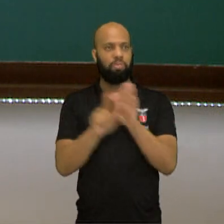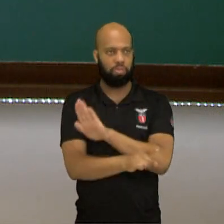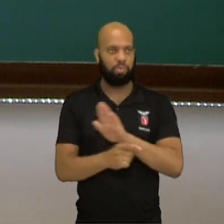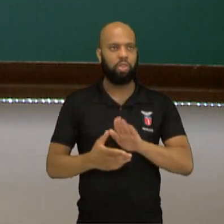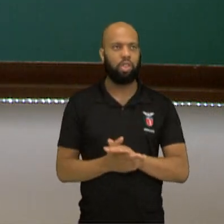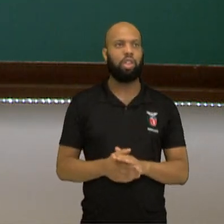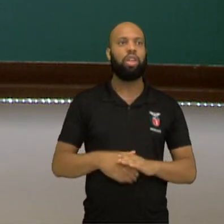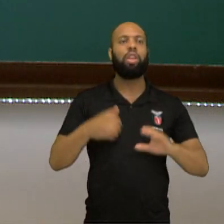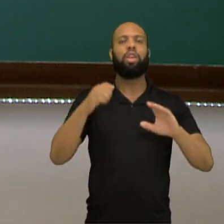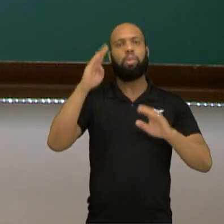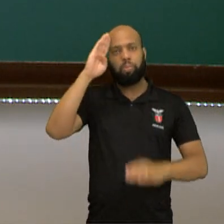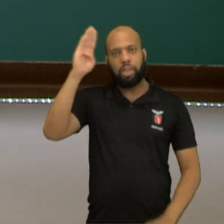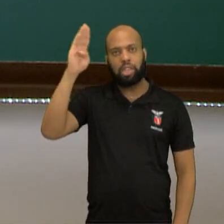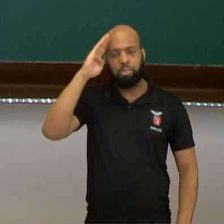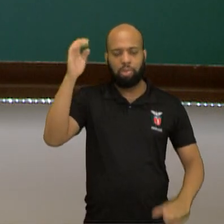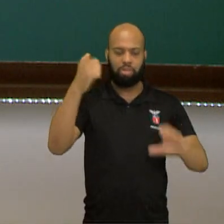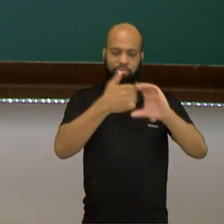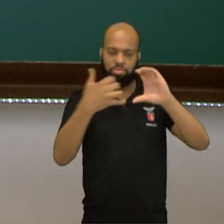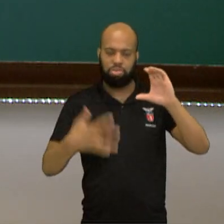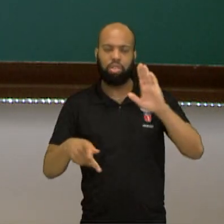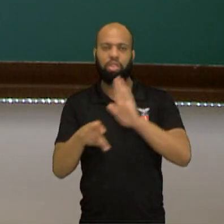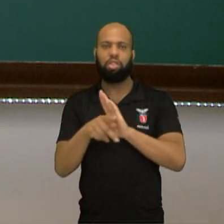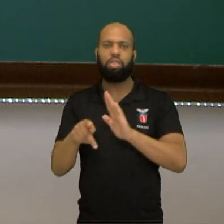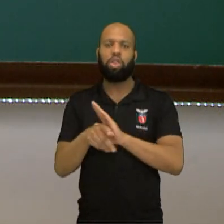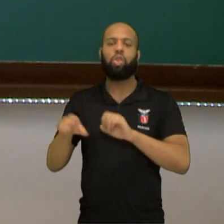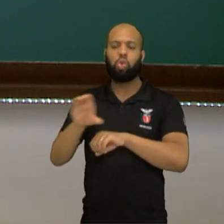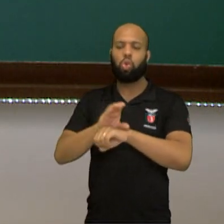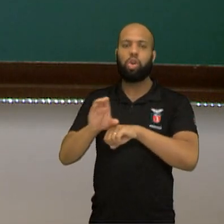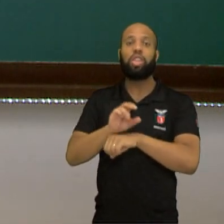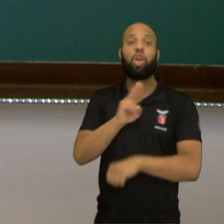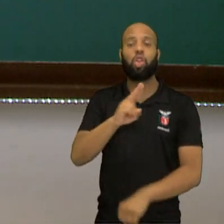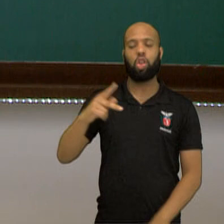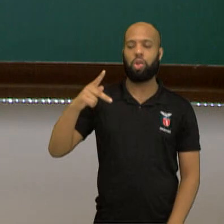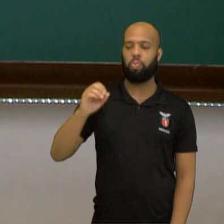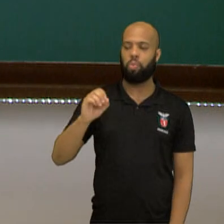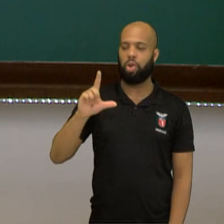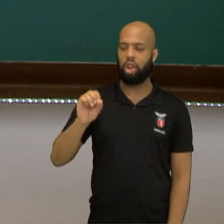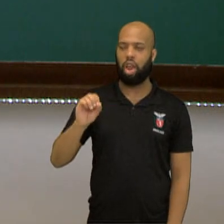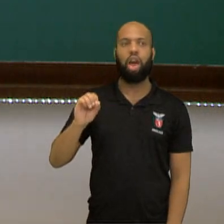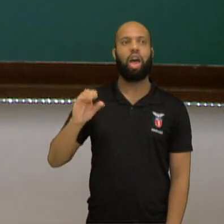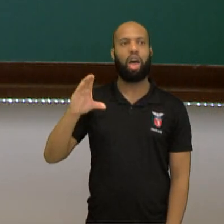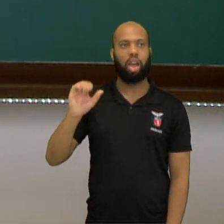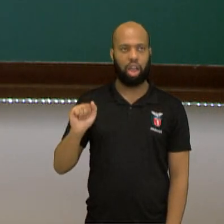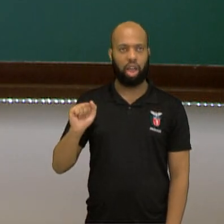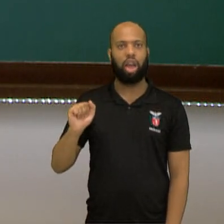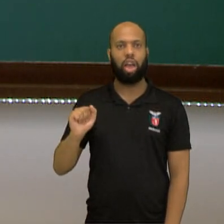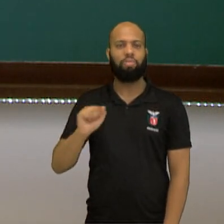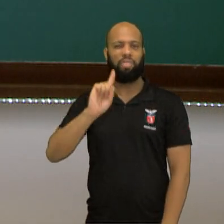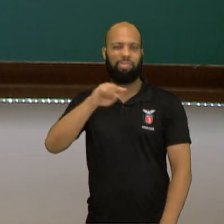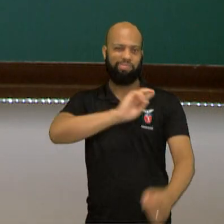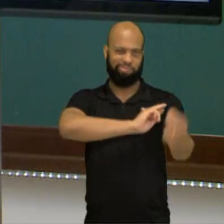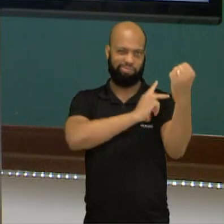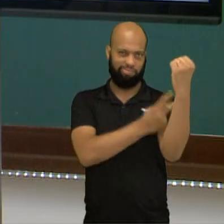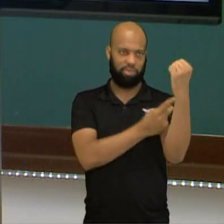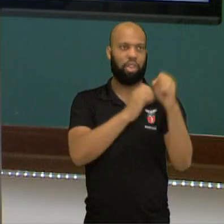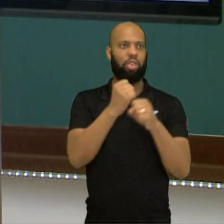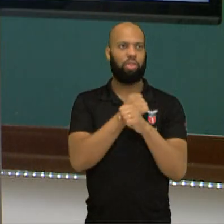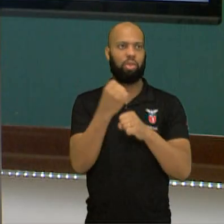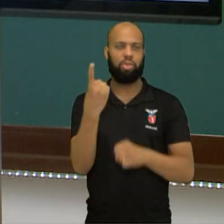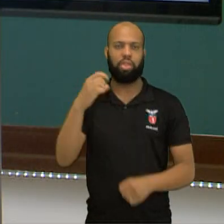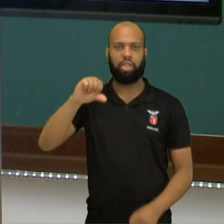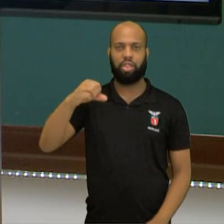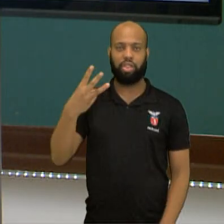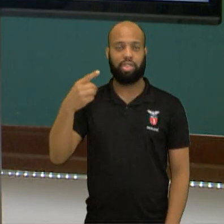Principais características da Polaca, a Constituição de 1937. Ela era centralizadora e